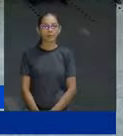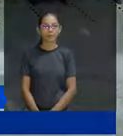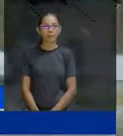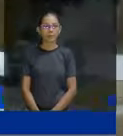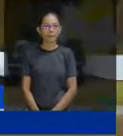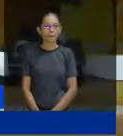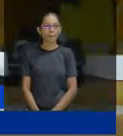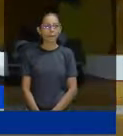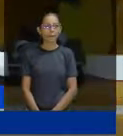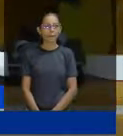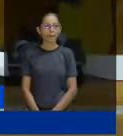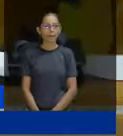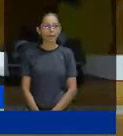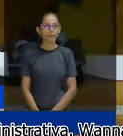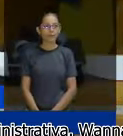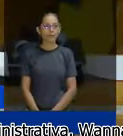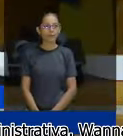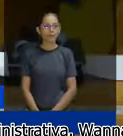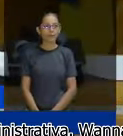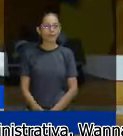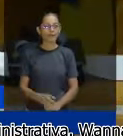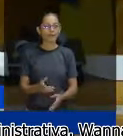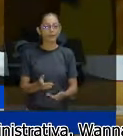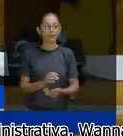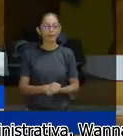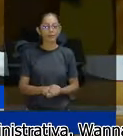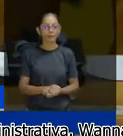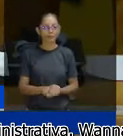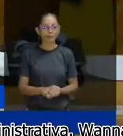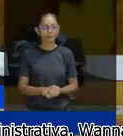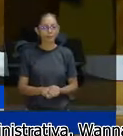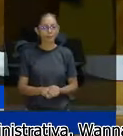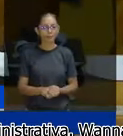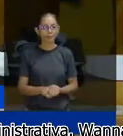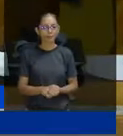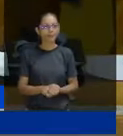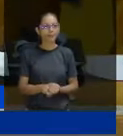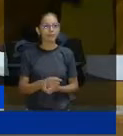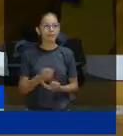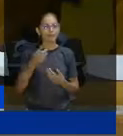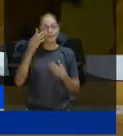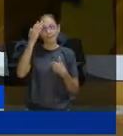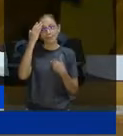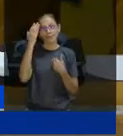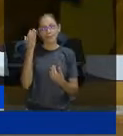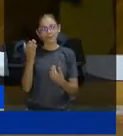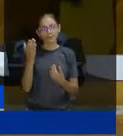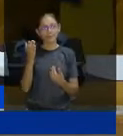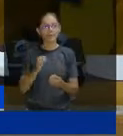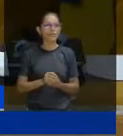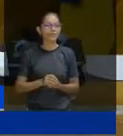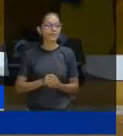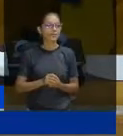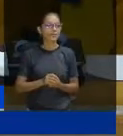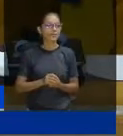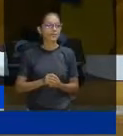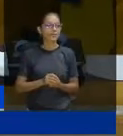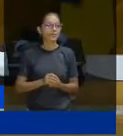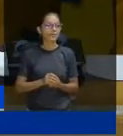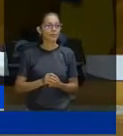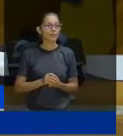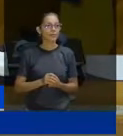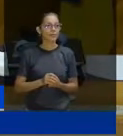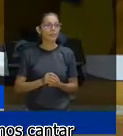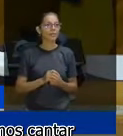Não vou embora ainda porque nós estamos numa sessão administrativa, Ana. Foco no desembargador João Lage. Marlon e a Roberta Sussuarana. E ao final fazemos então